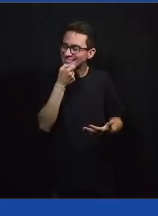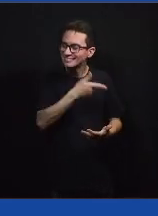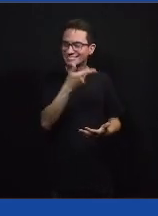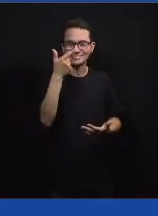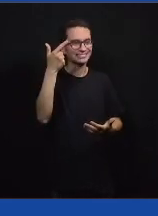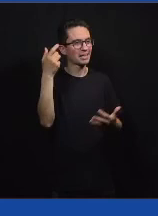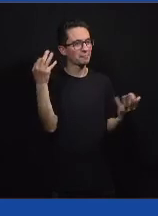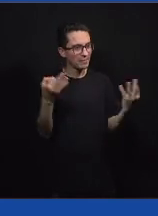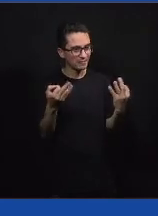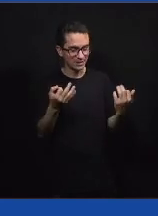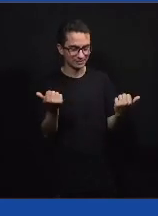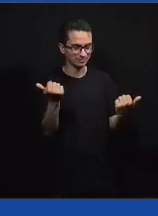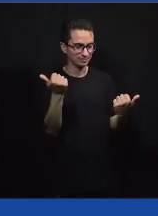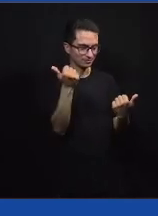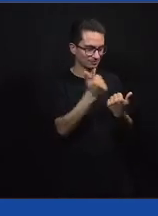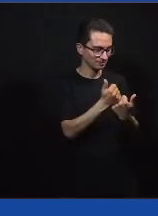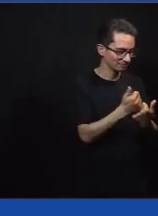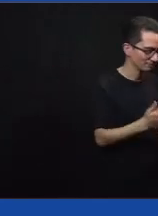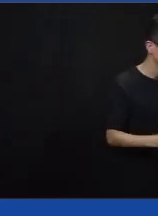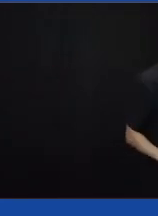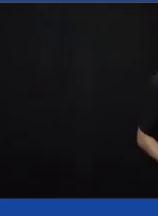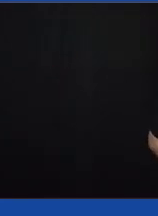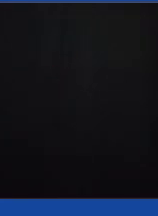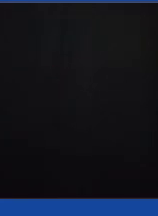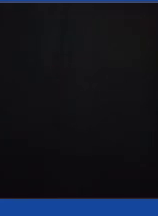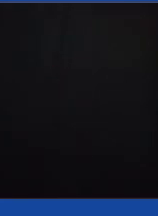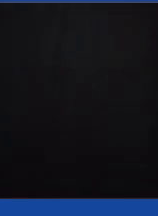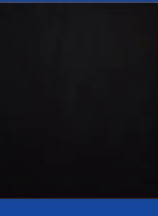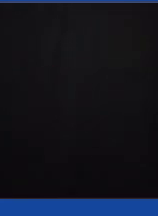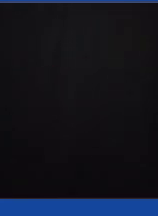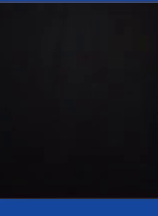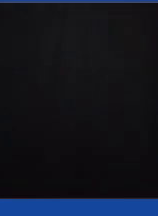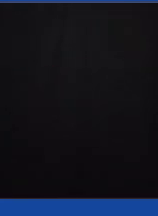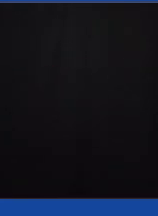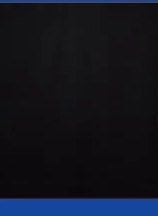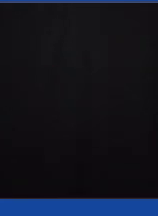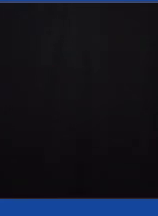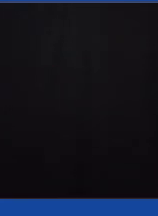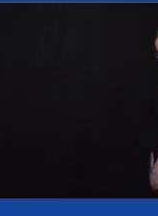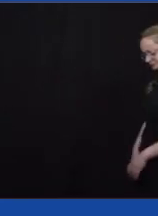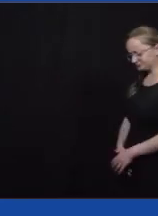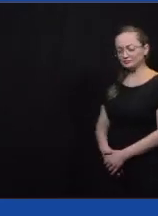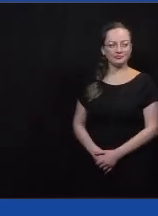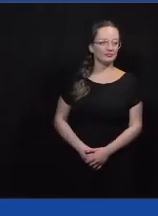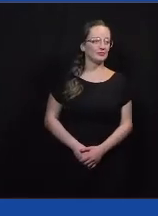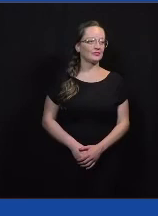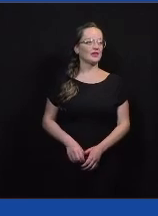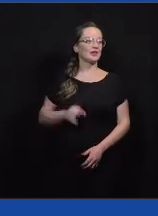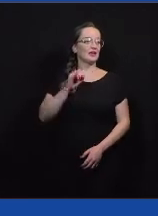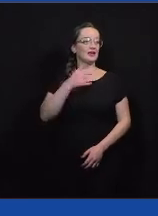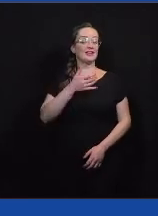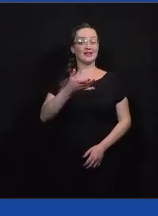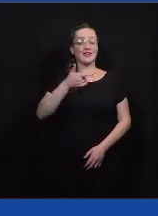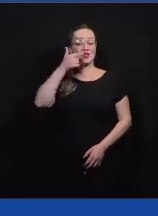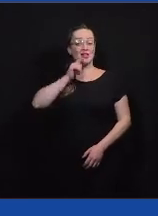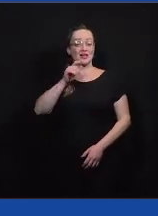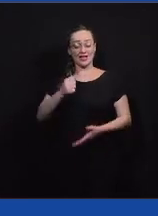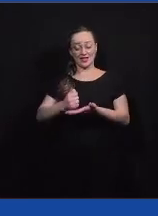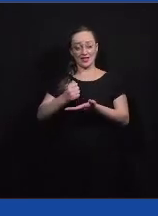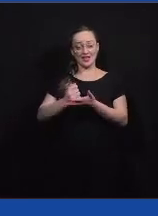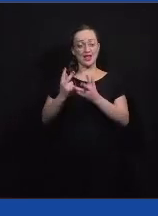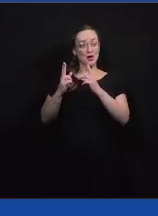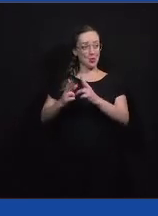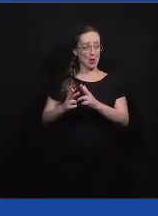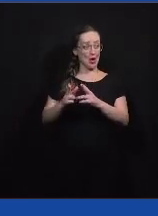pensei se quiser quem quiser ganhar uma caneca dessa é só promover um a gente na sua cidade tá você quer